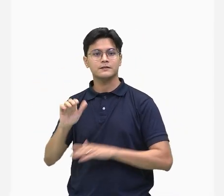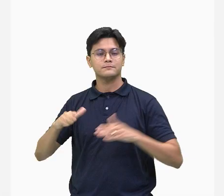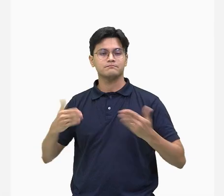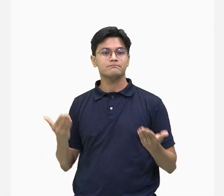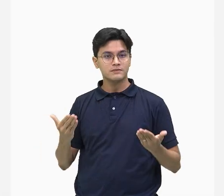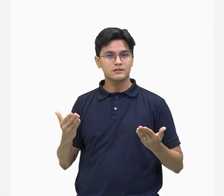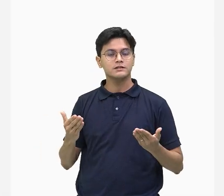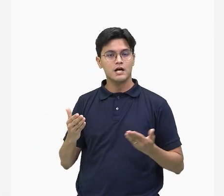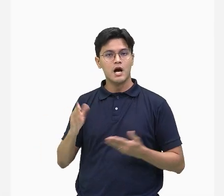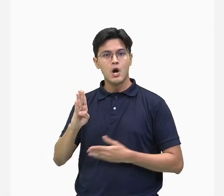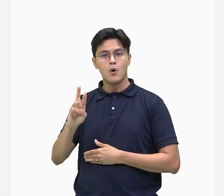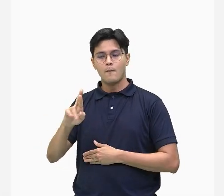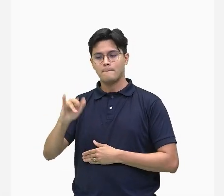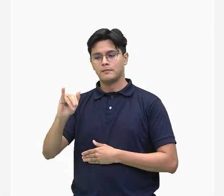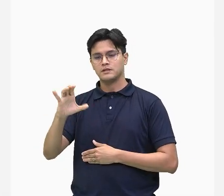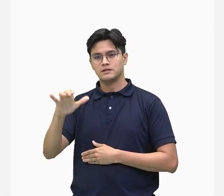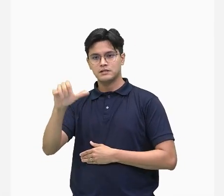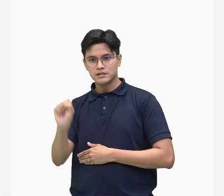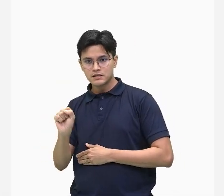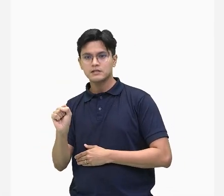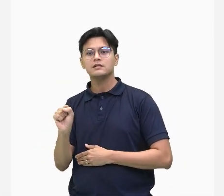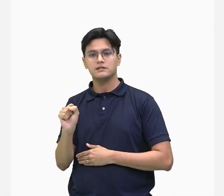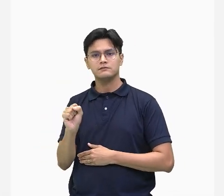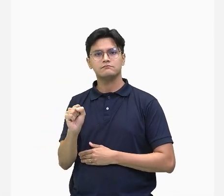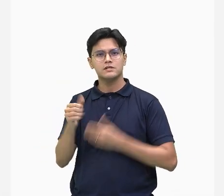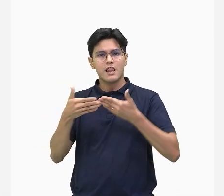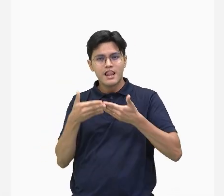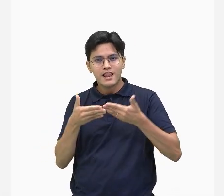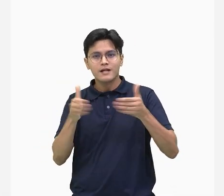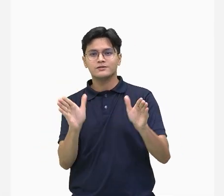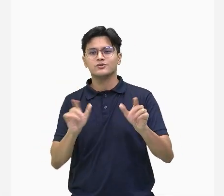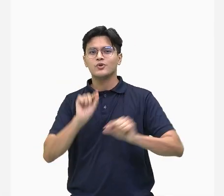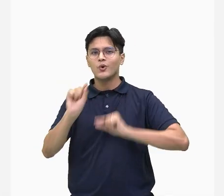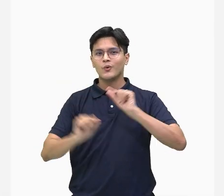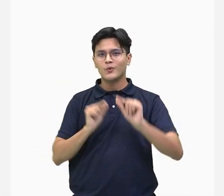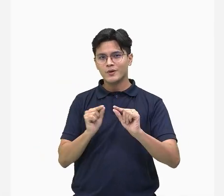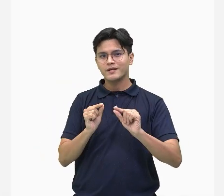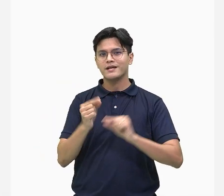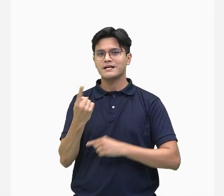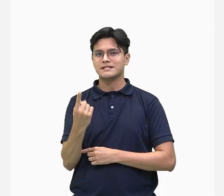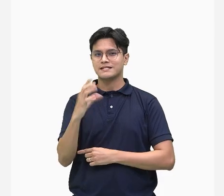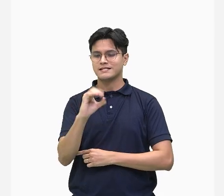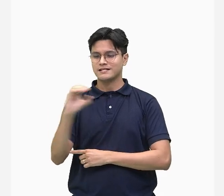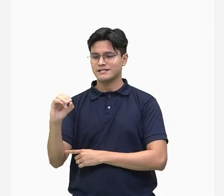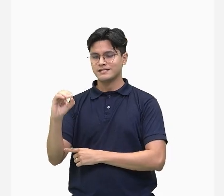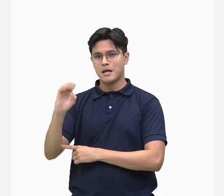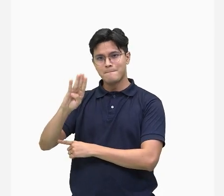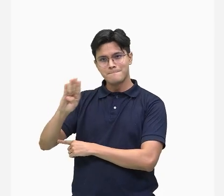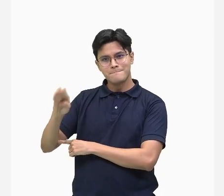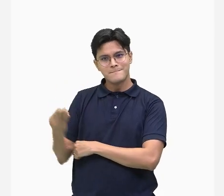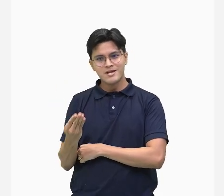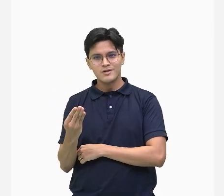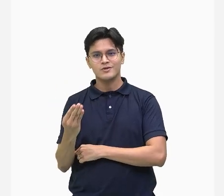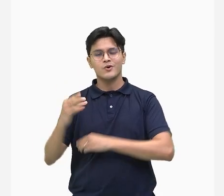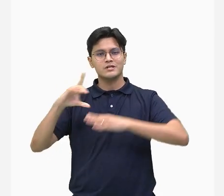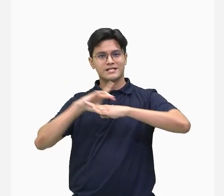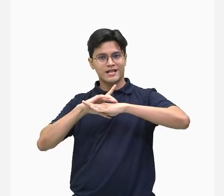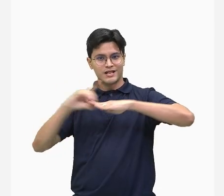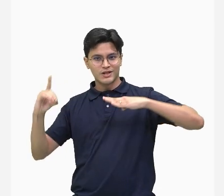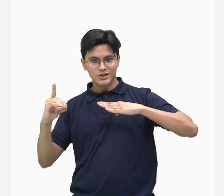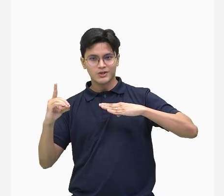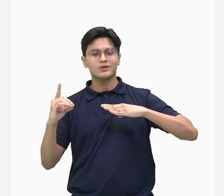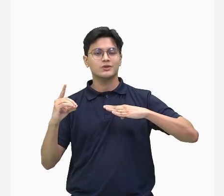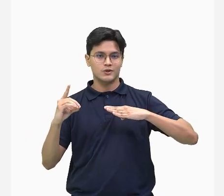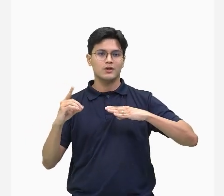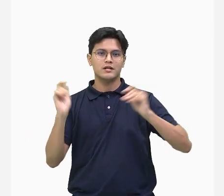de 100 bilhões de dólares que deve servir ali para socorrer, na verdade, né,